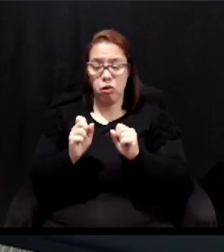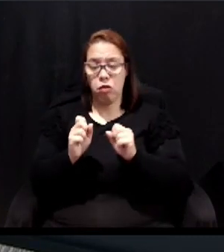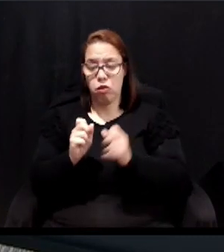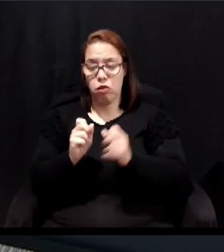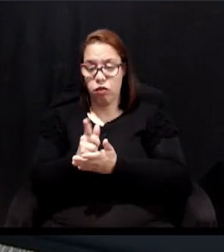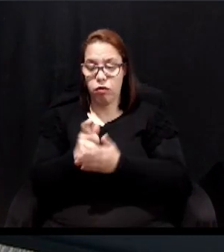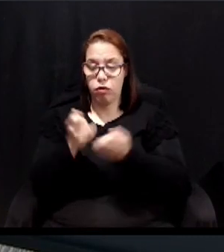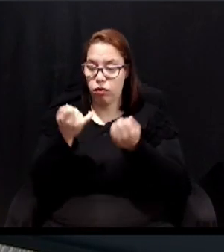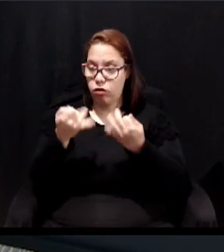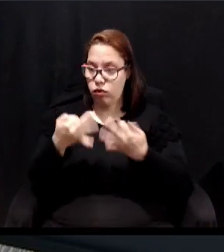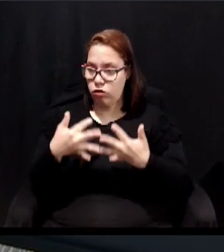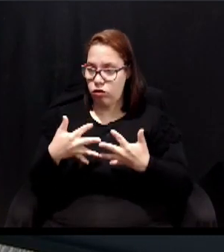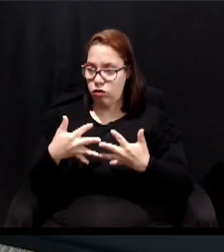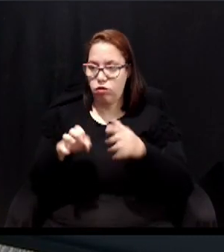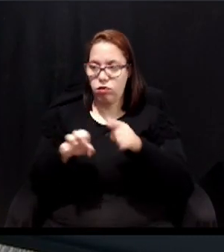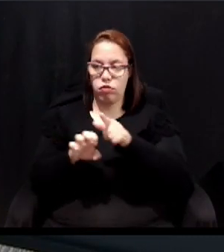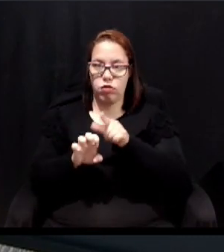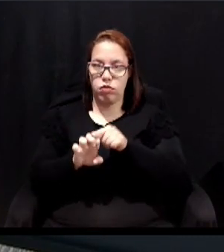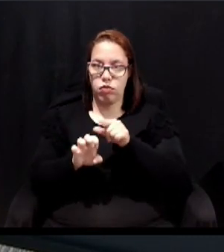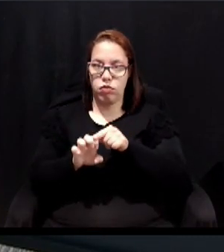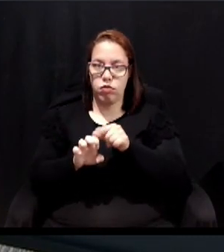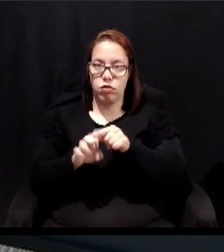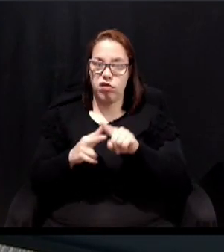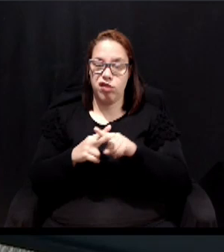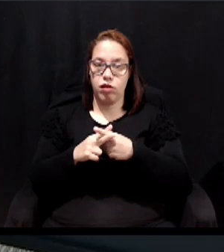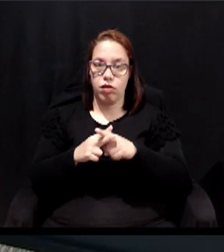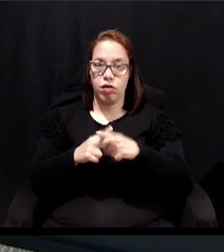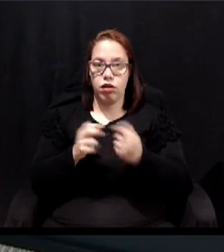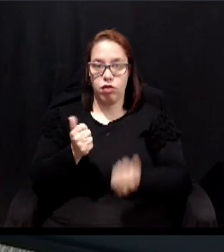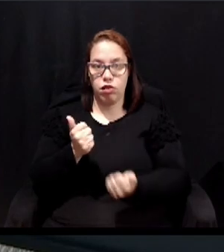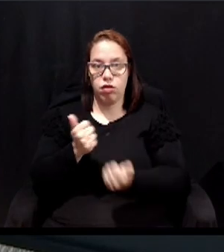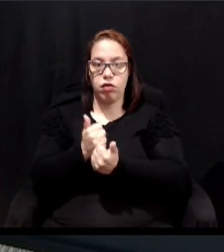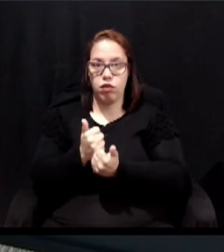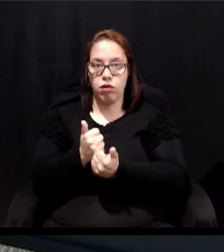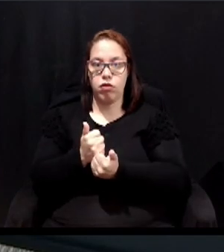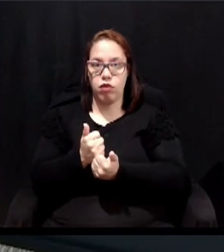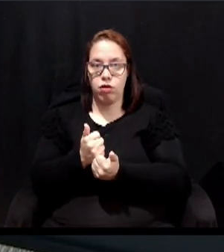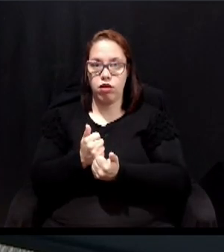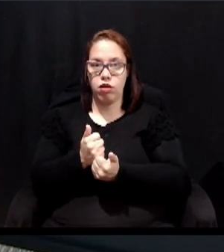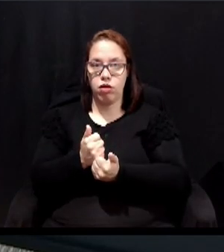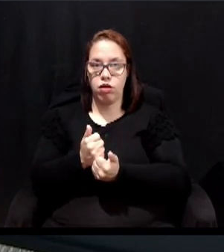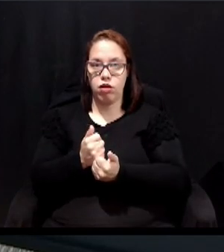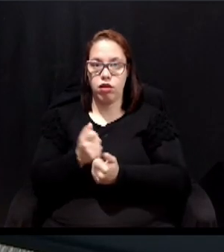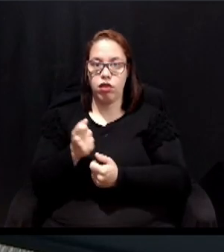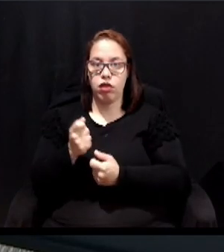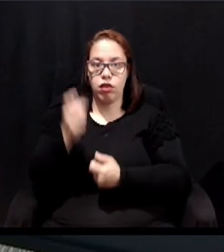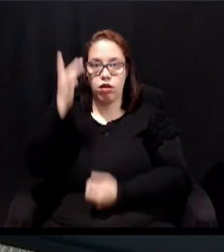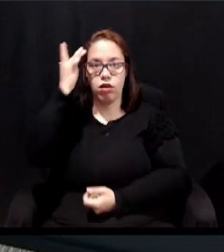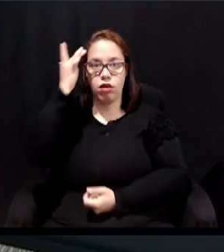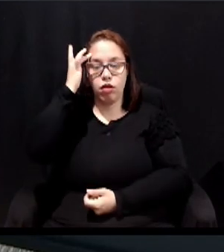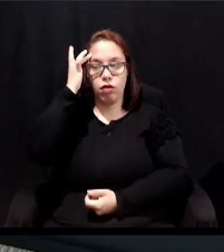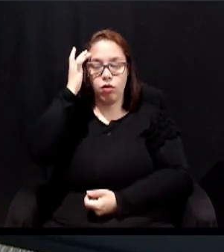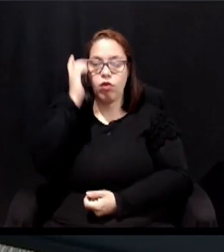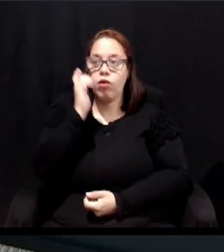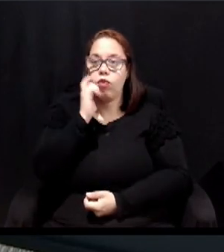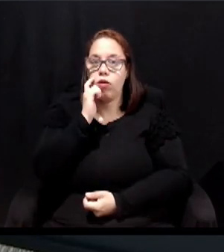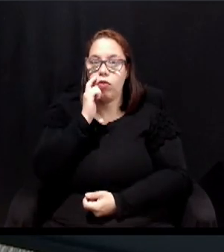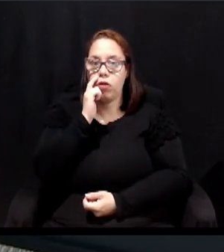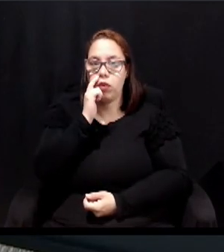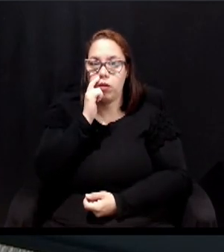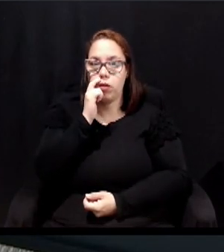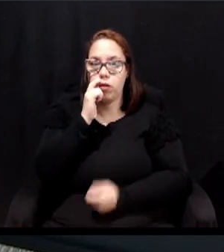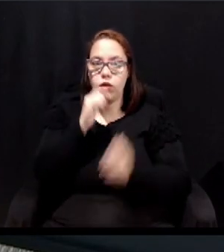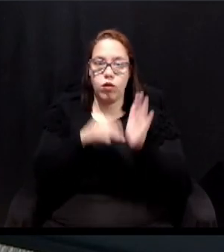o empresário que não, existem ferramentas de proteção com relação a isso. Às vezes o empresário só pensa naquele, deu a guerra, subiu o petróleo, foi